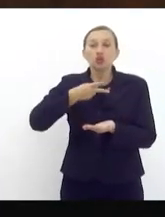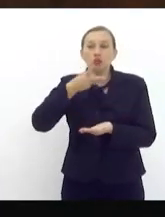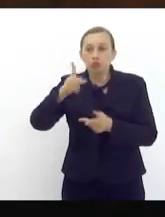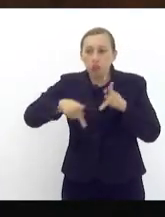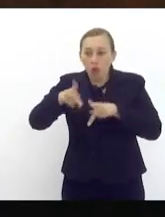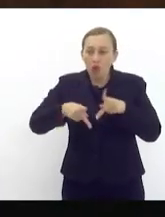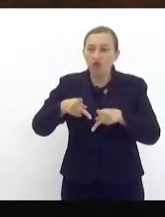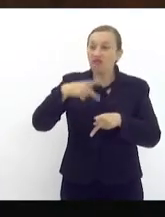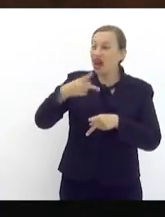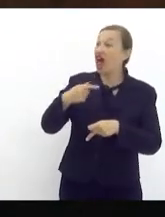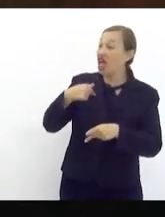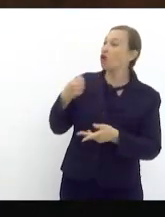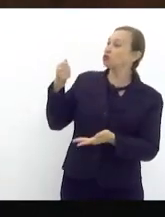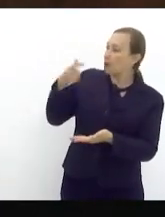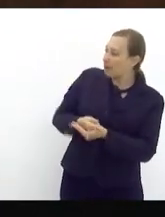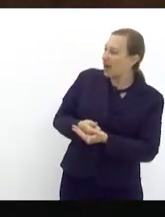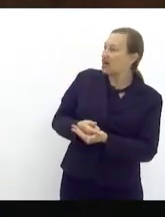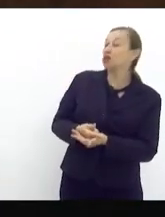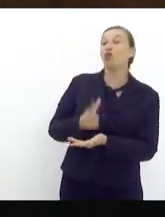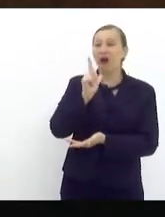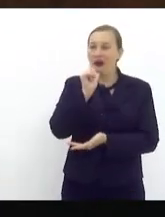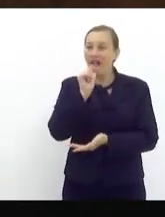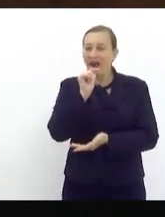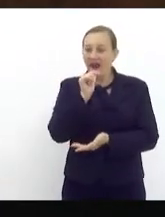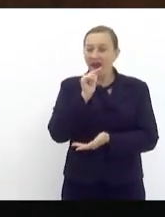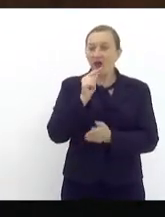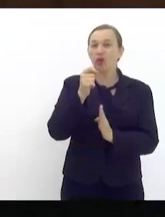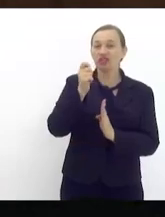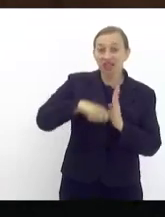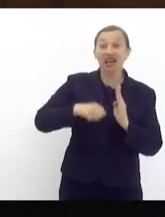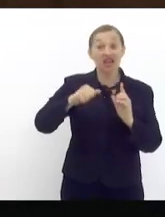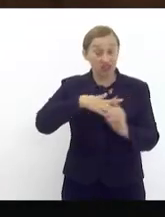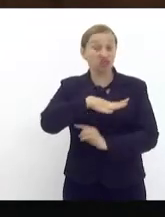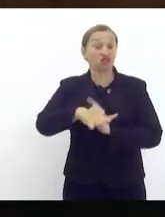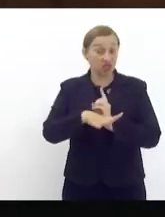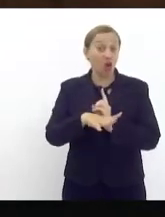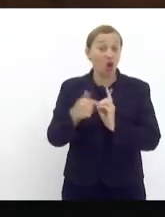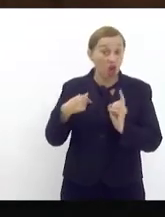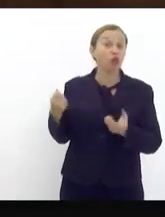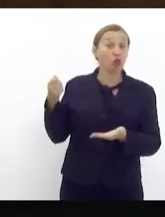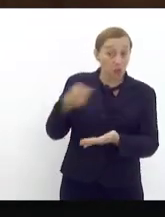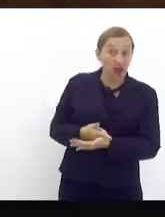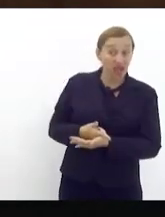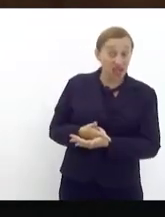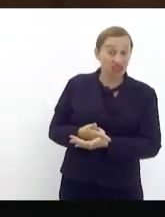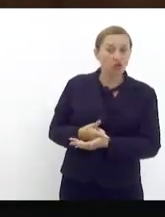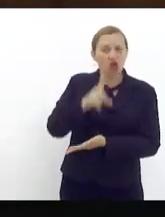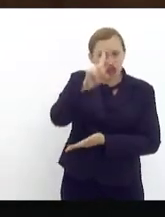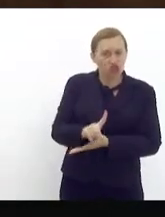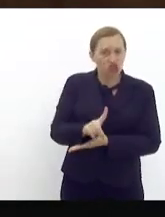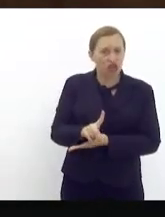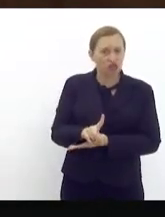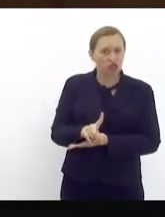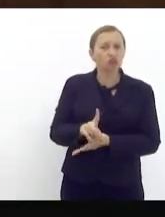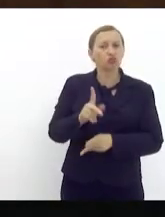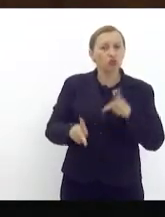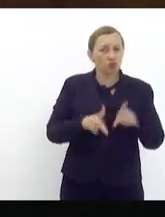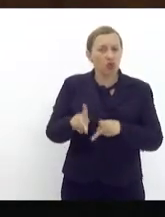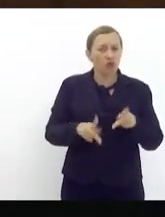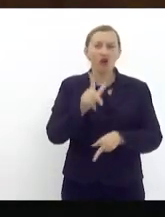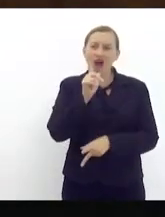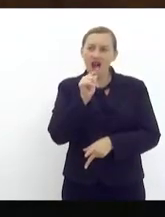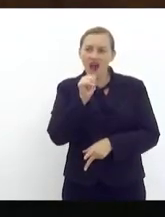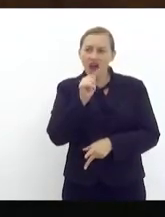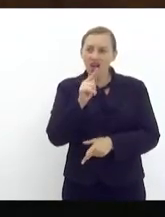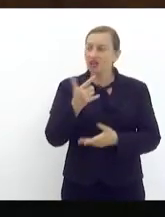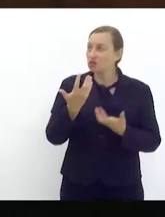estou pagando a minha tarifa de água. Eu estou pagando e é um direito da população à água. Não